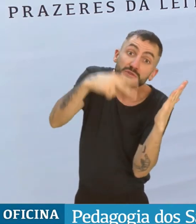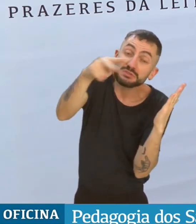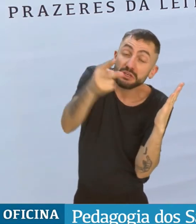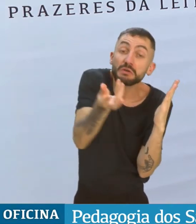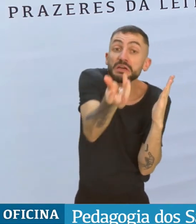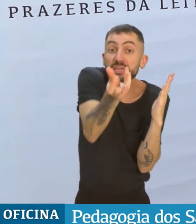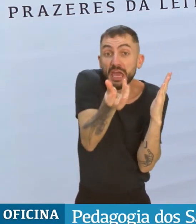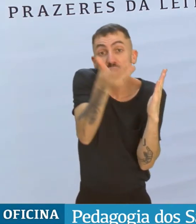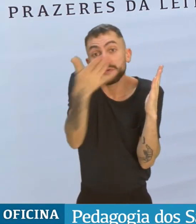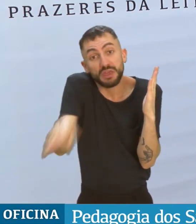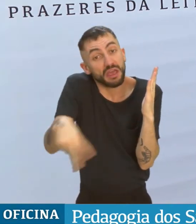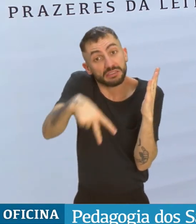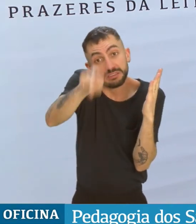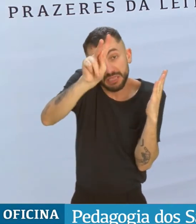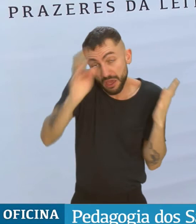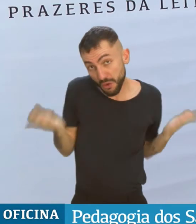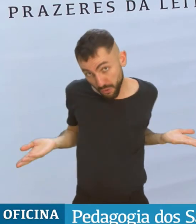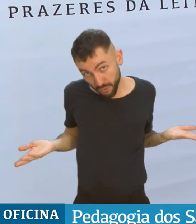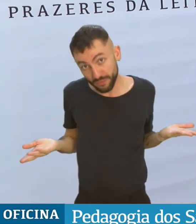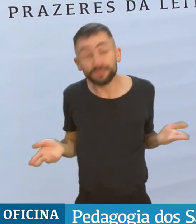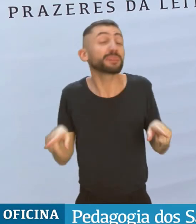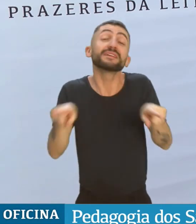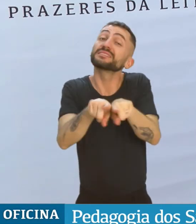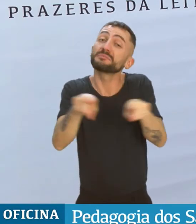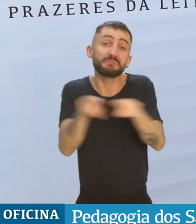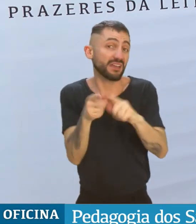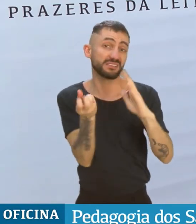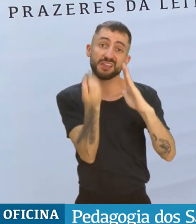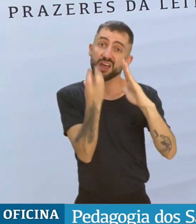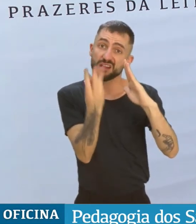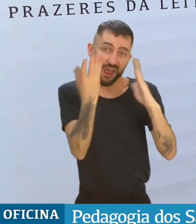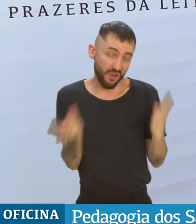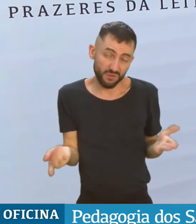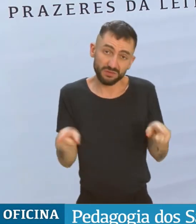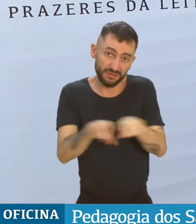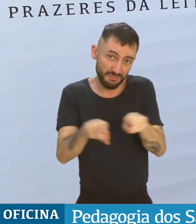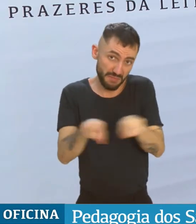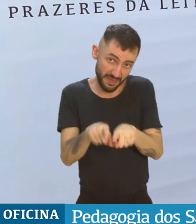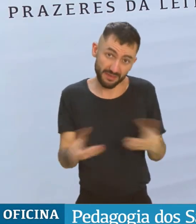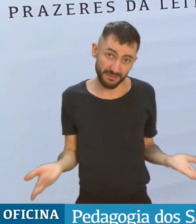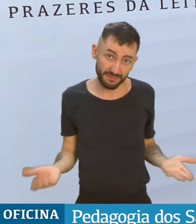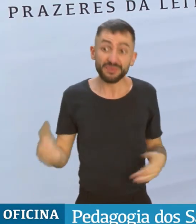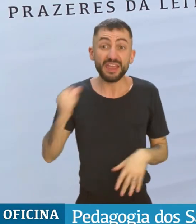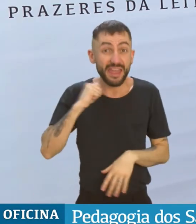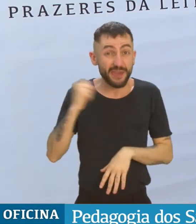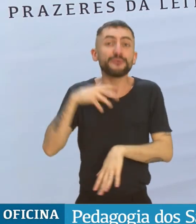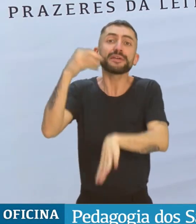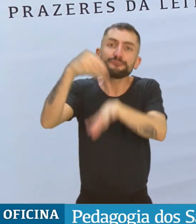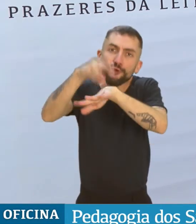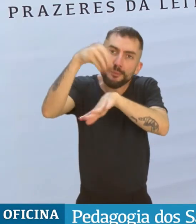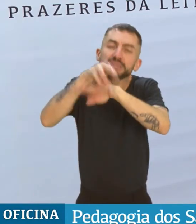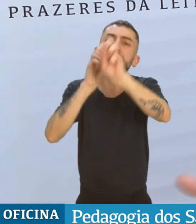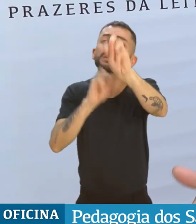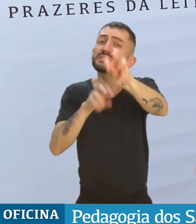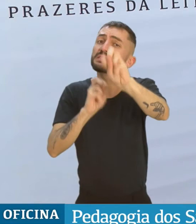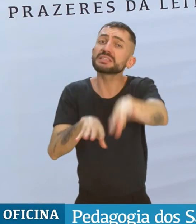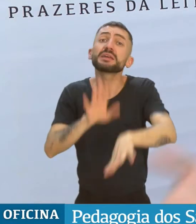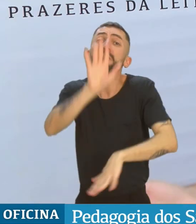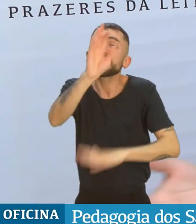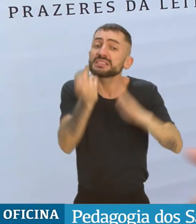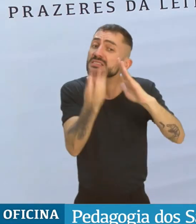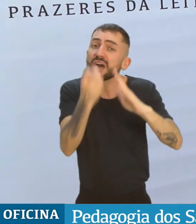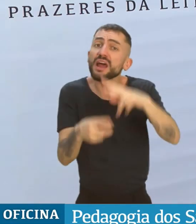como quiser. O sarau é a mesma coisa, sabe? Eu trouxe essas informações, mas o sarau é